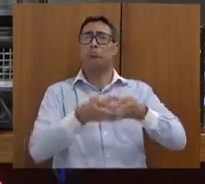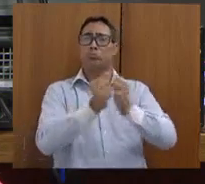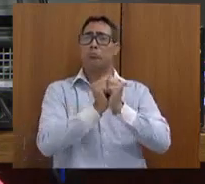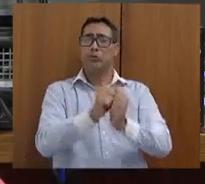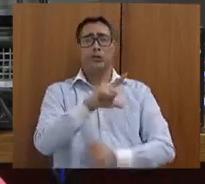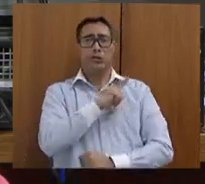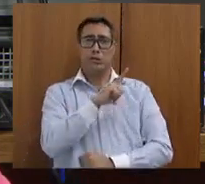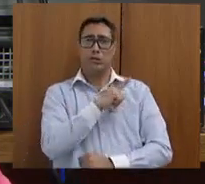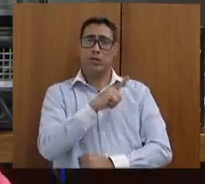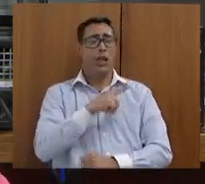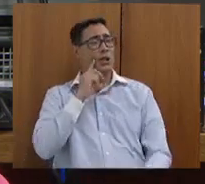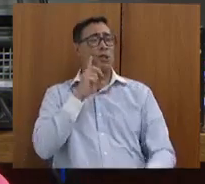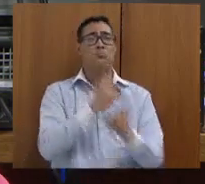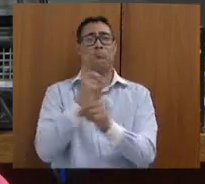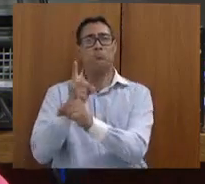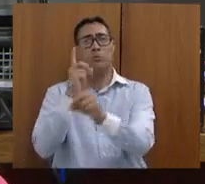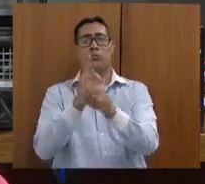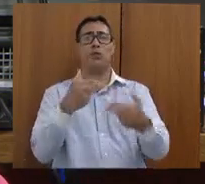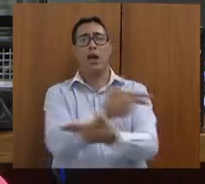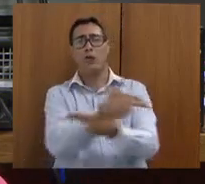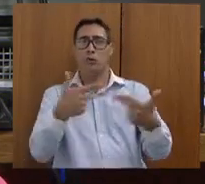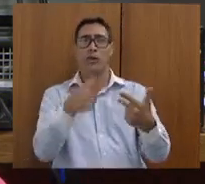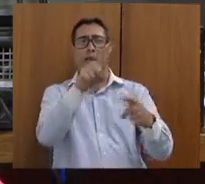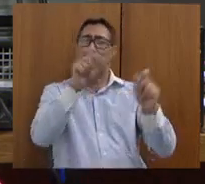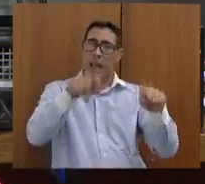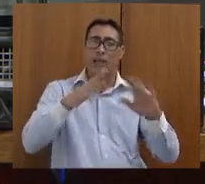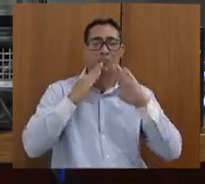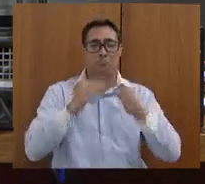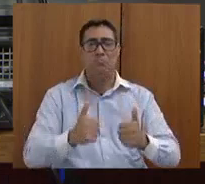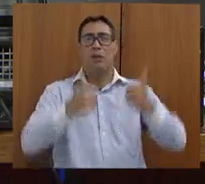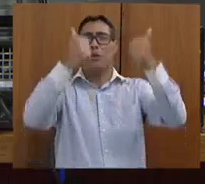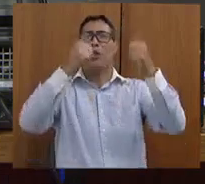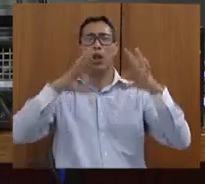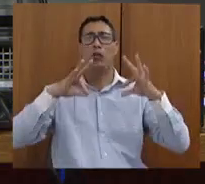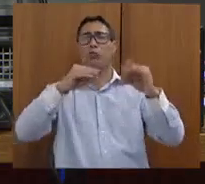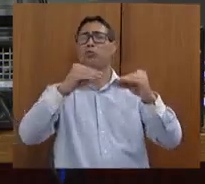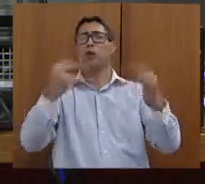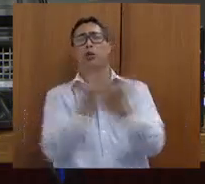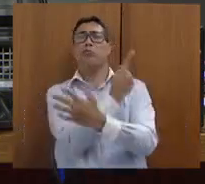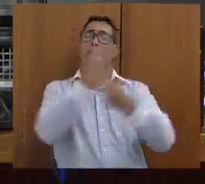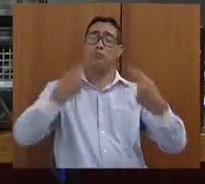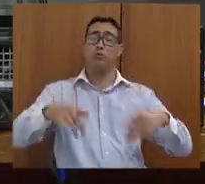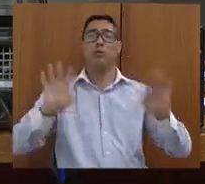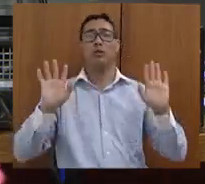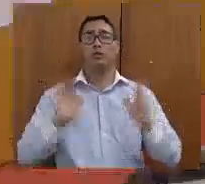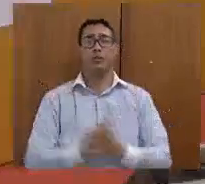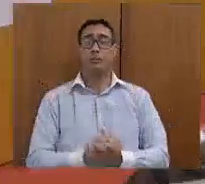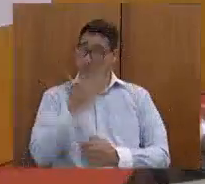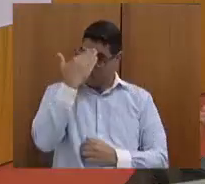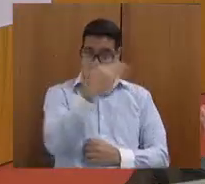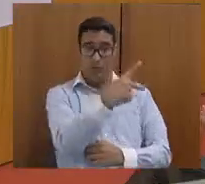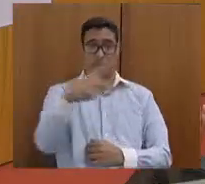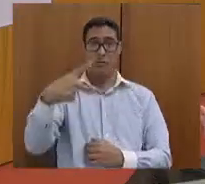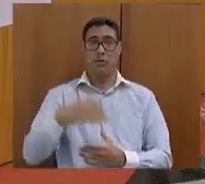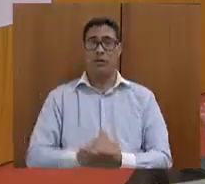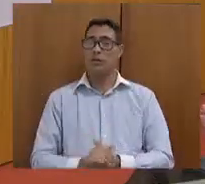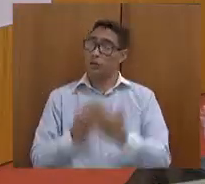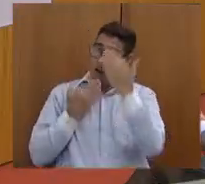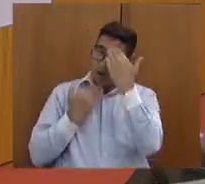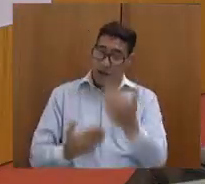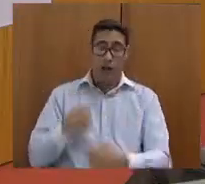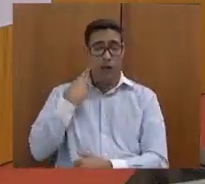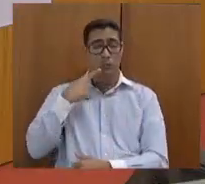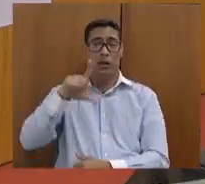e tentar encontrar pontos convergência entre todas as nossas discordâncias Obrigada Presidente Obrigada deputada